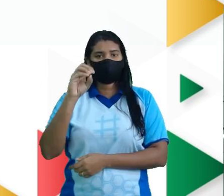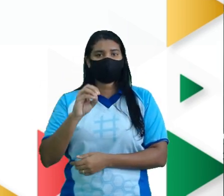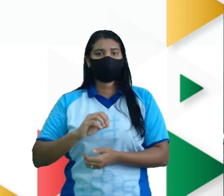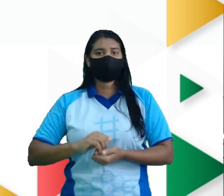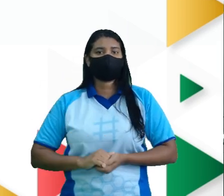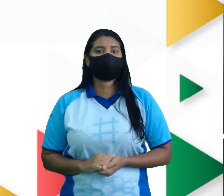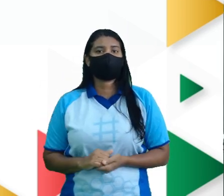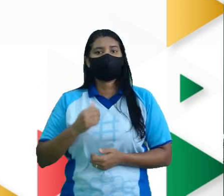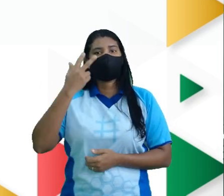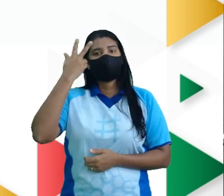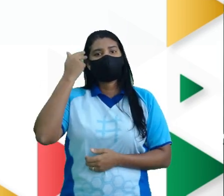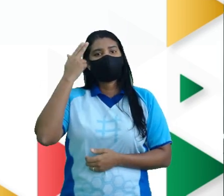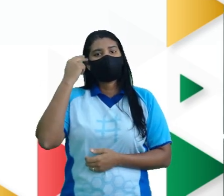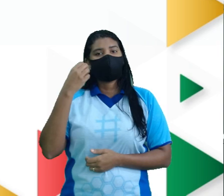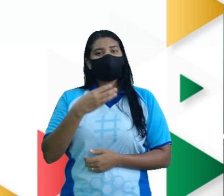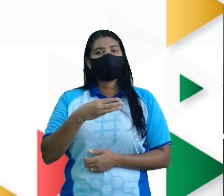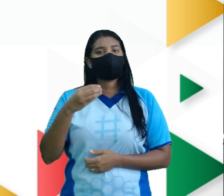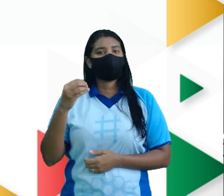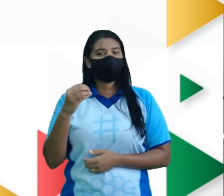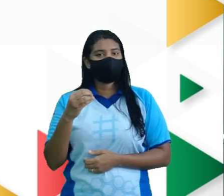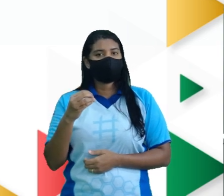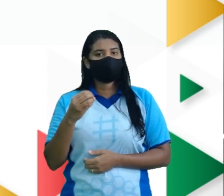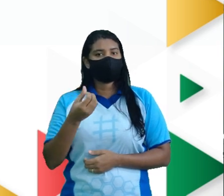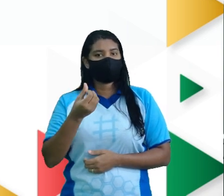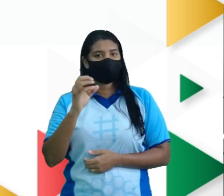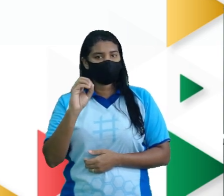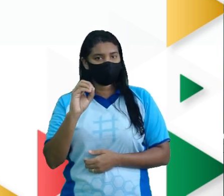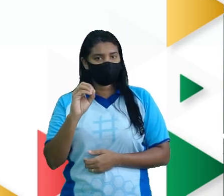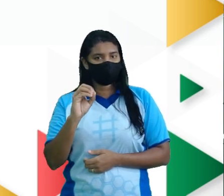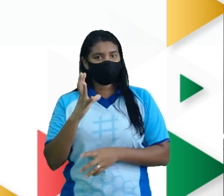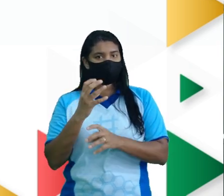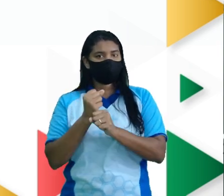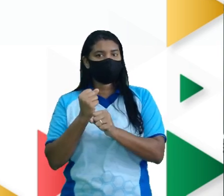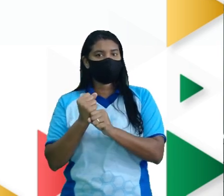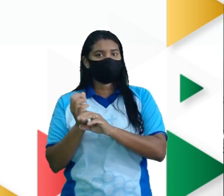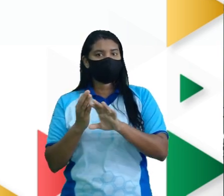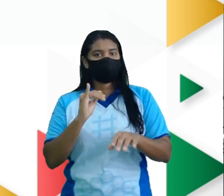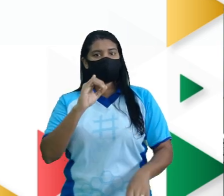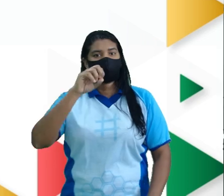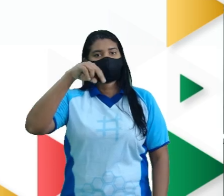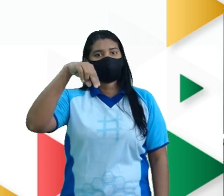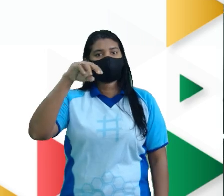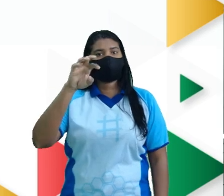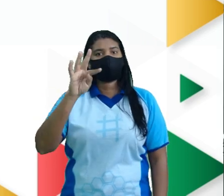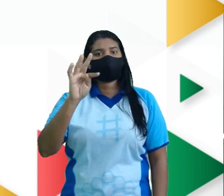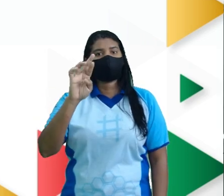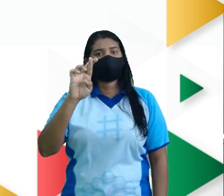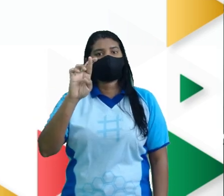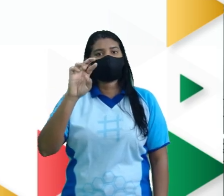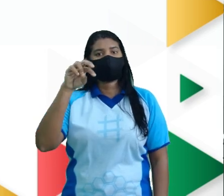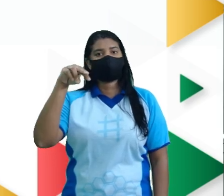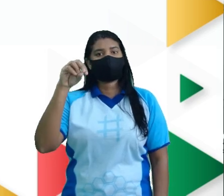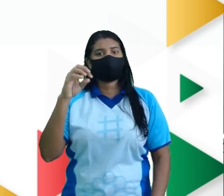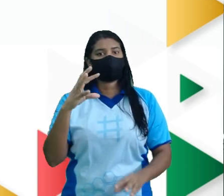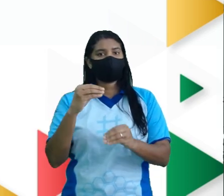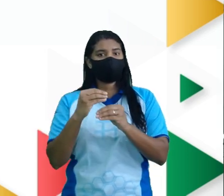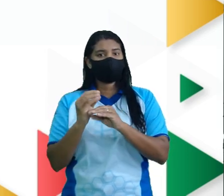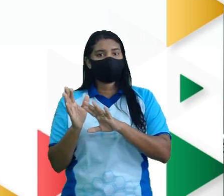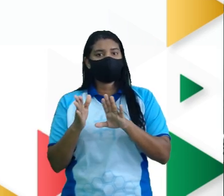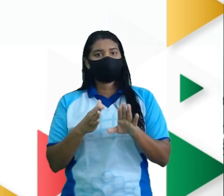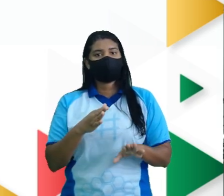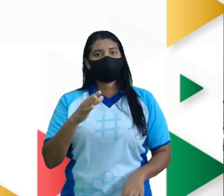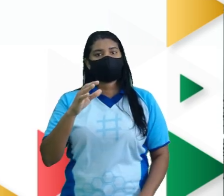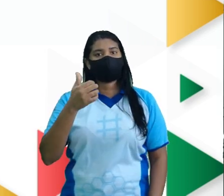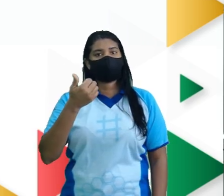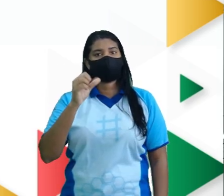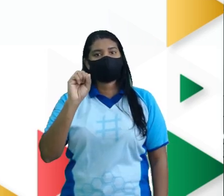E normalmente o outro é 30 e o outro é 60, tá? Porque a soma dos ângulos internos para os triângulos tem que dar 180 graus.